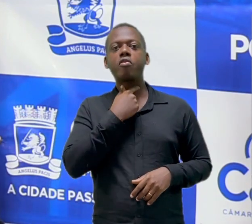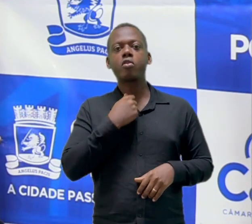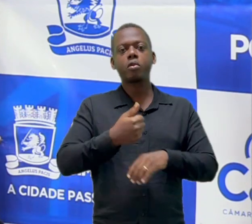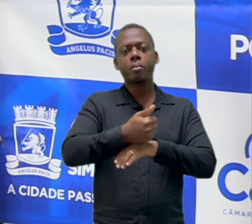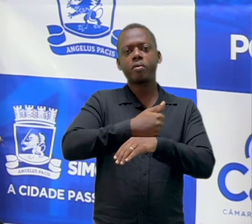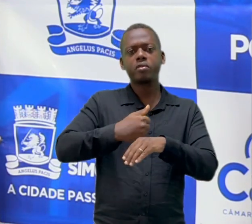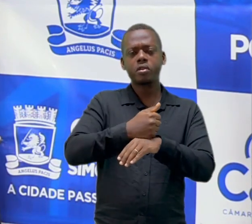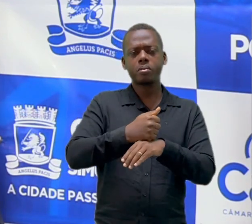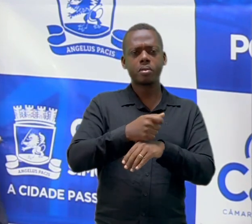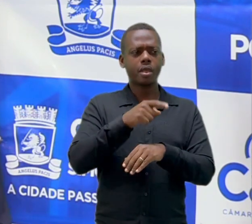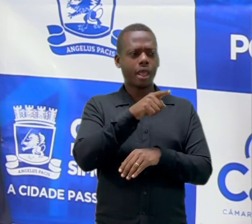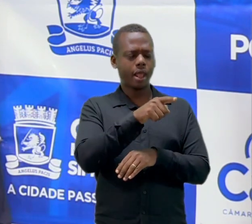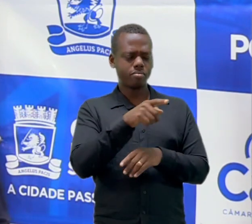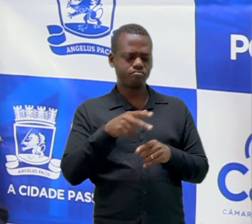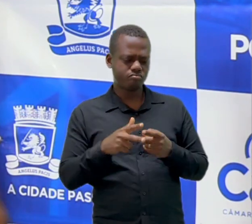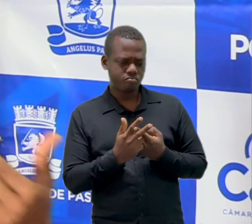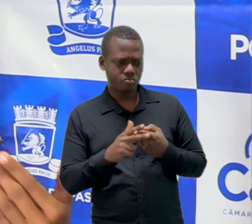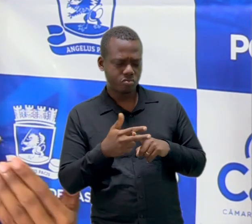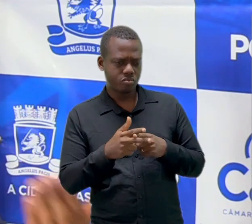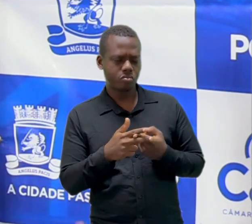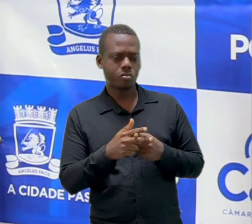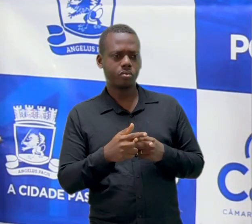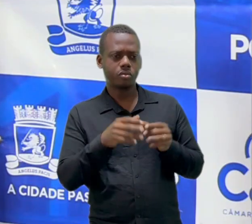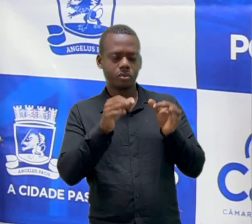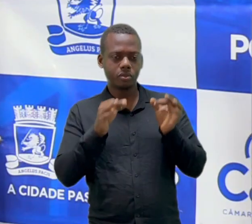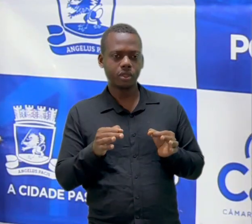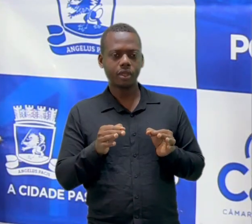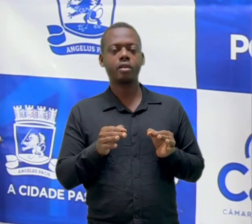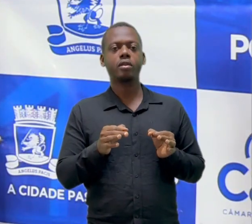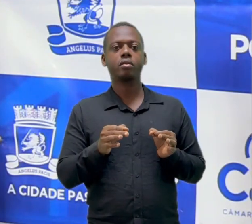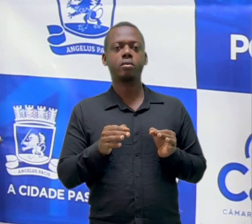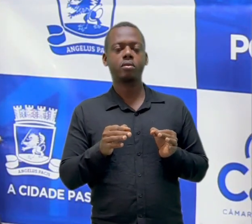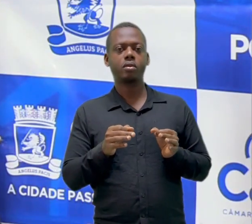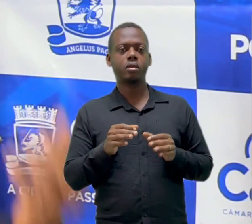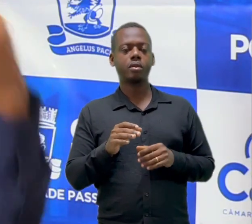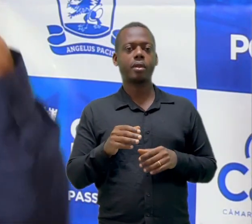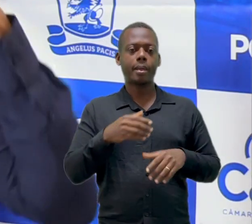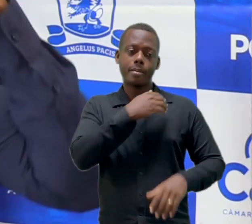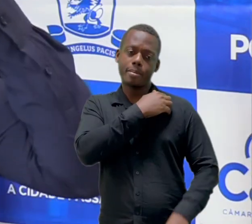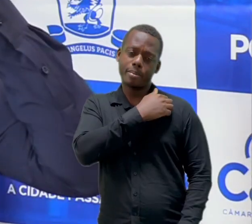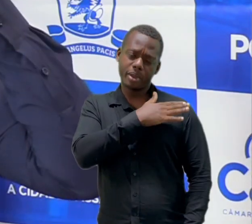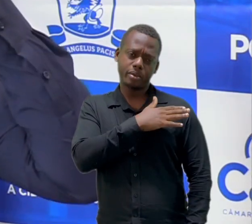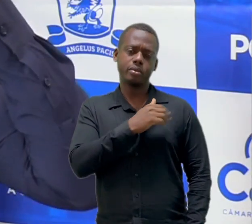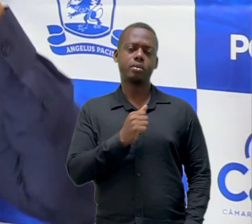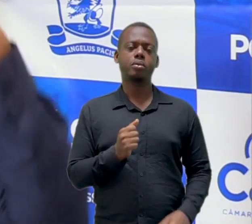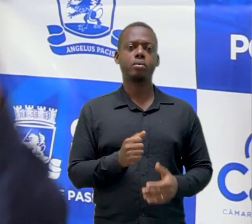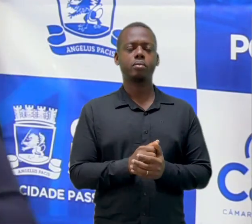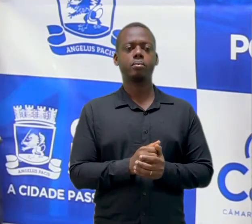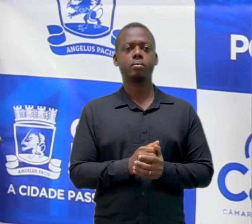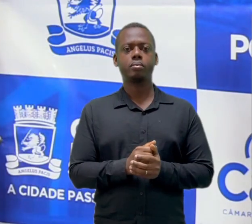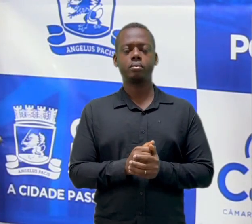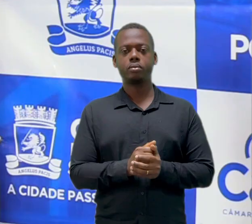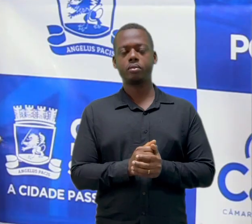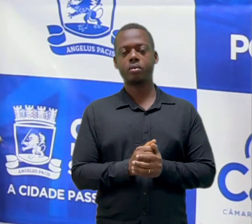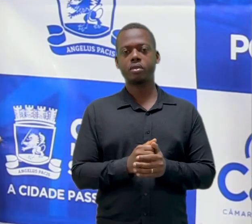me fez uma correção, né? Até para eu me adequar, porque é um termo que hoje em dia, inclusive, é preconceituoso quando você chama uma pessoa de muda. Porque quando